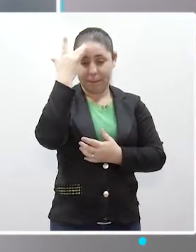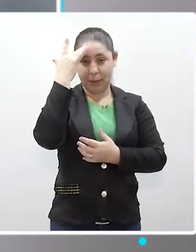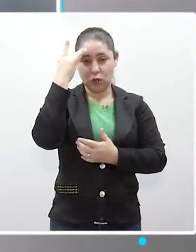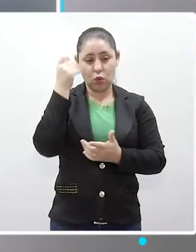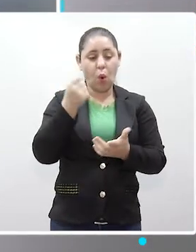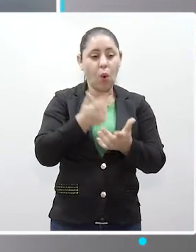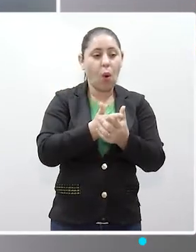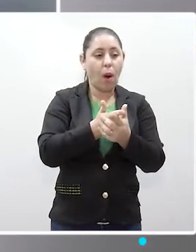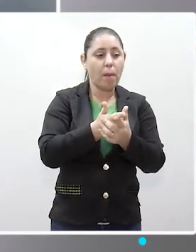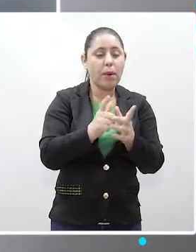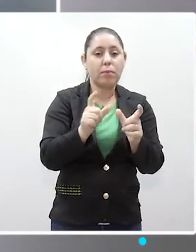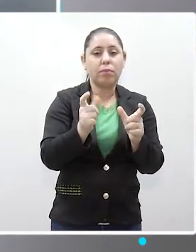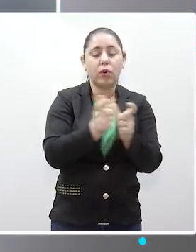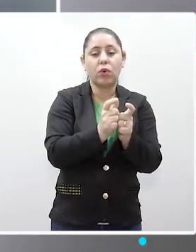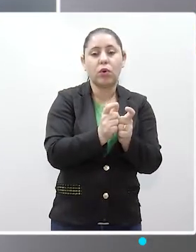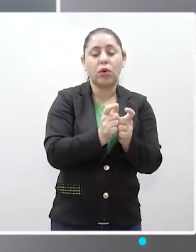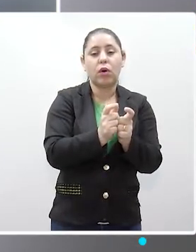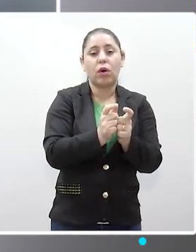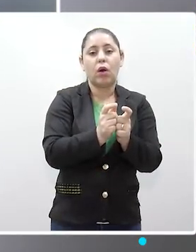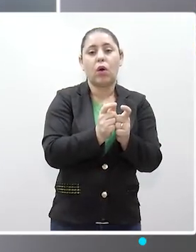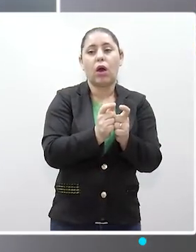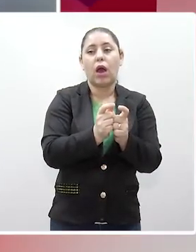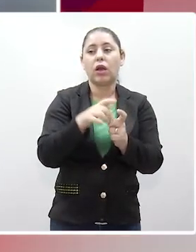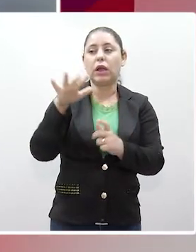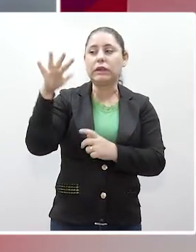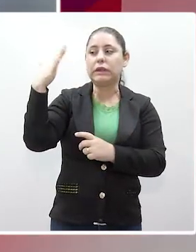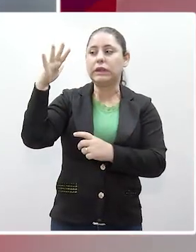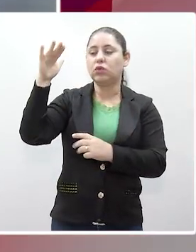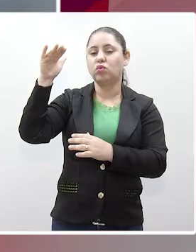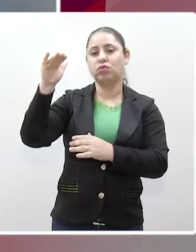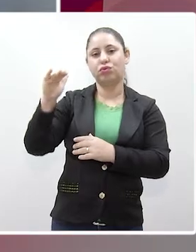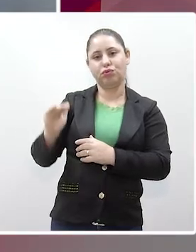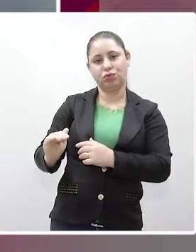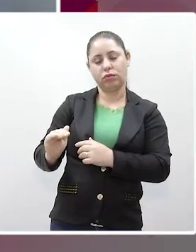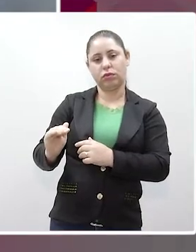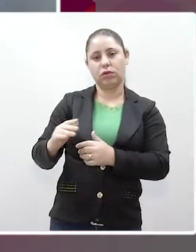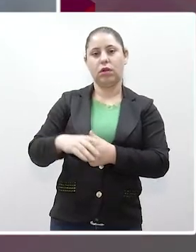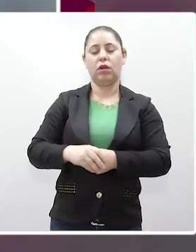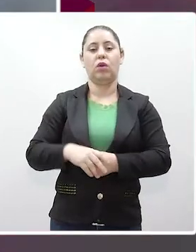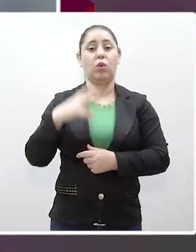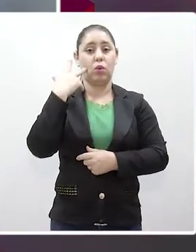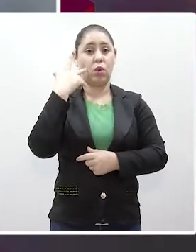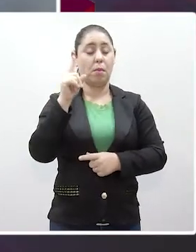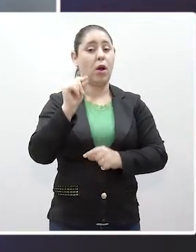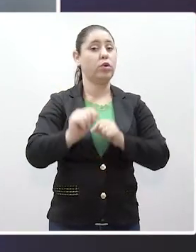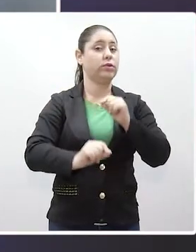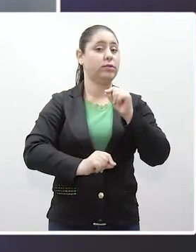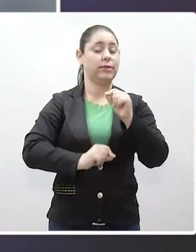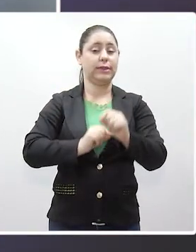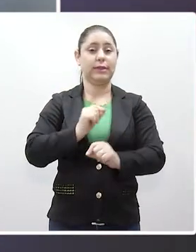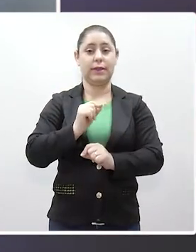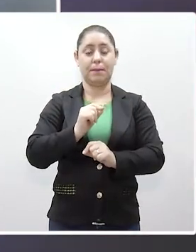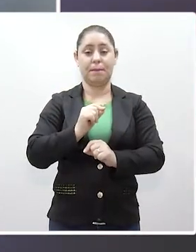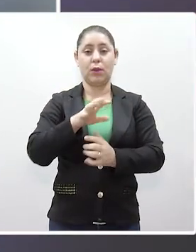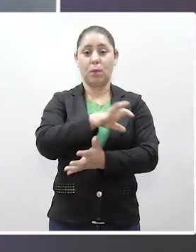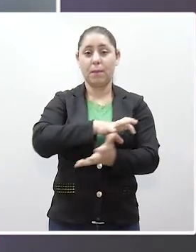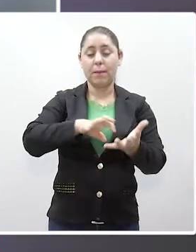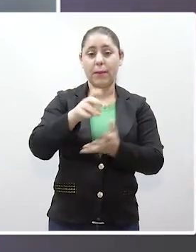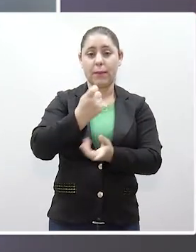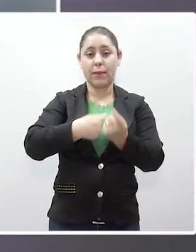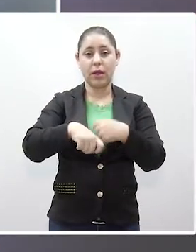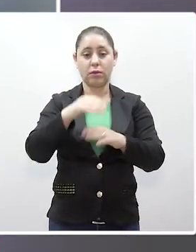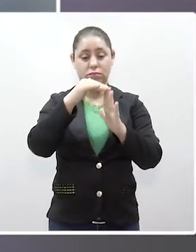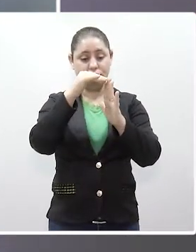pessoas consumam pouco. Ao consumir pouco, os preços caiam. Então, o normal seria que, numa